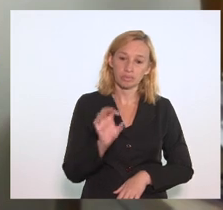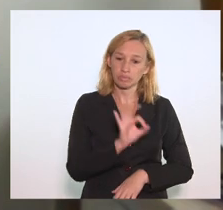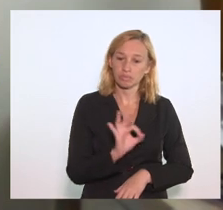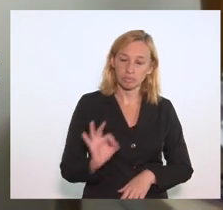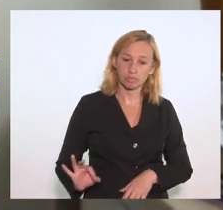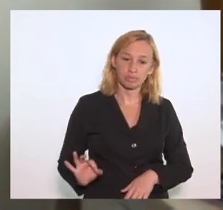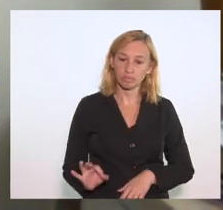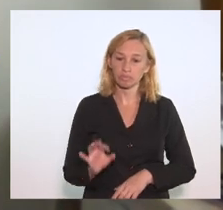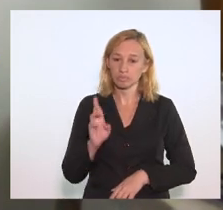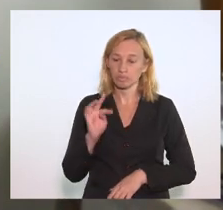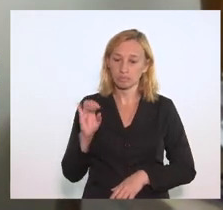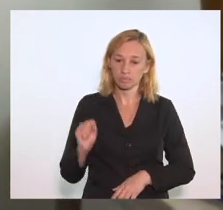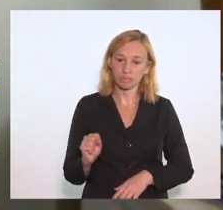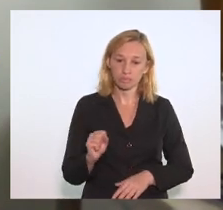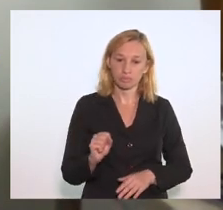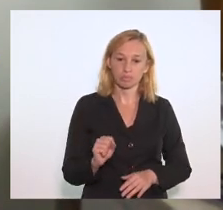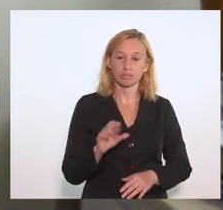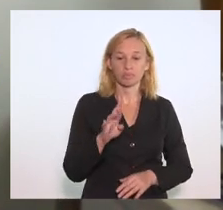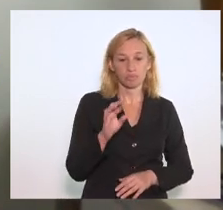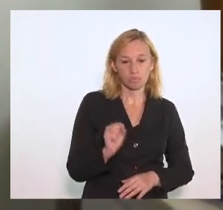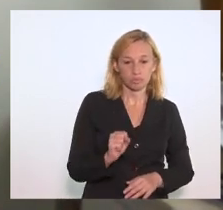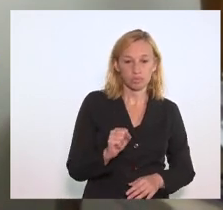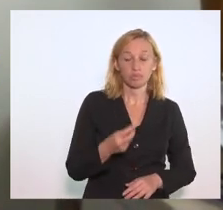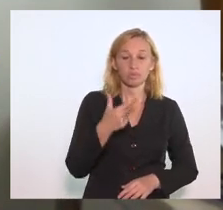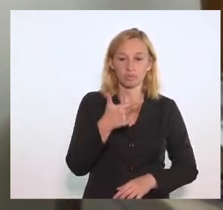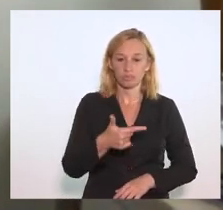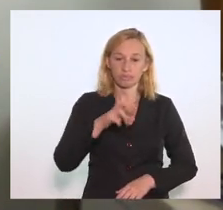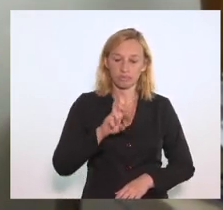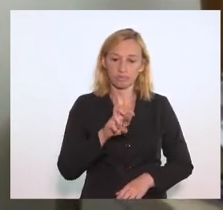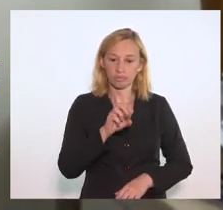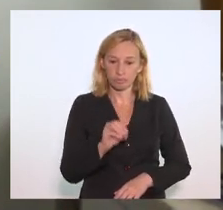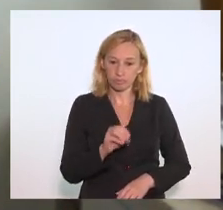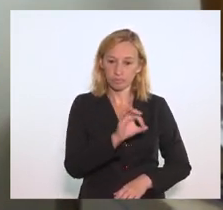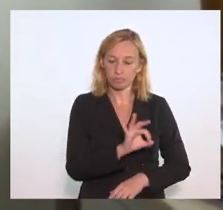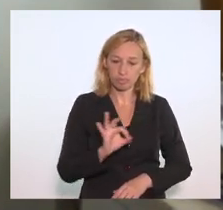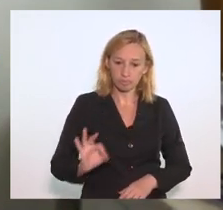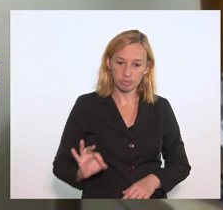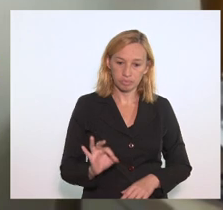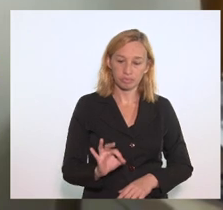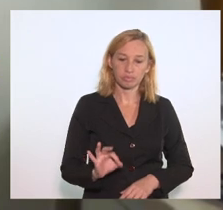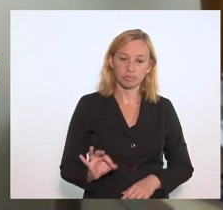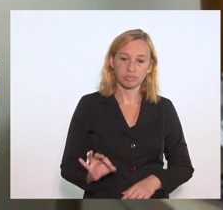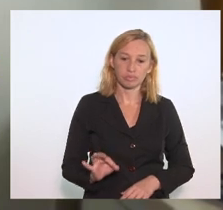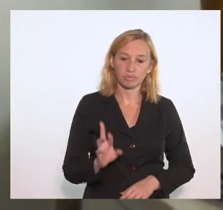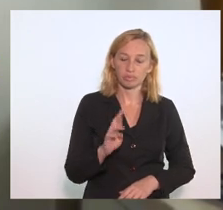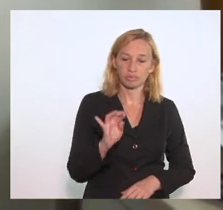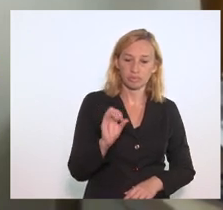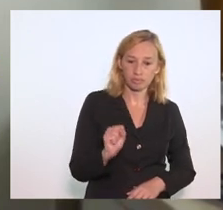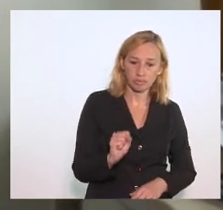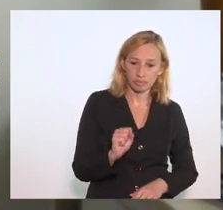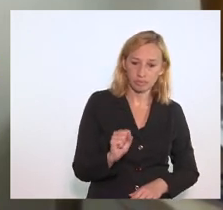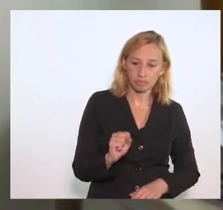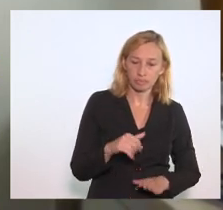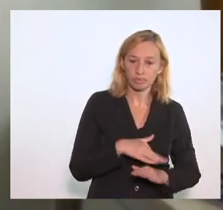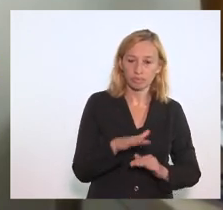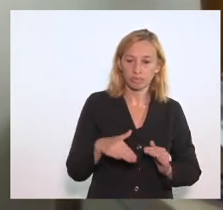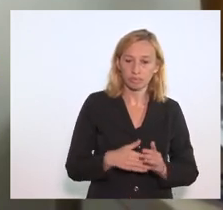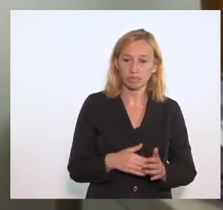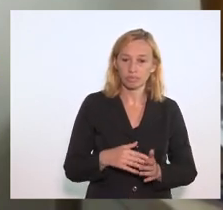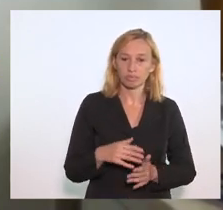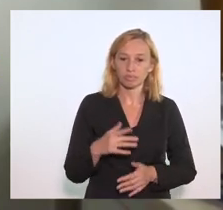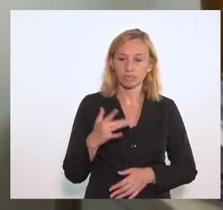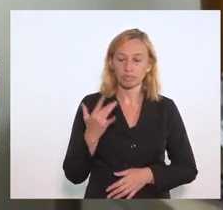35% da receita do royalty e 20% da receita total do tesouro.